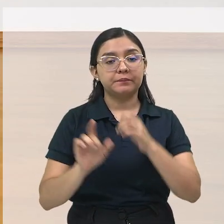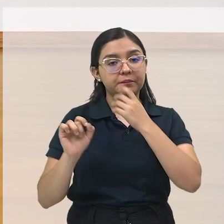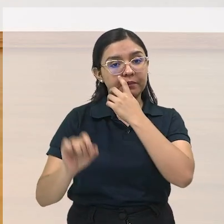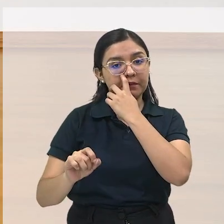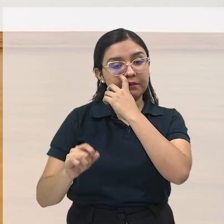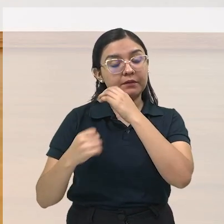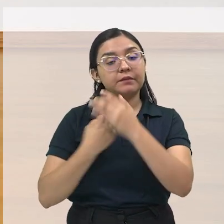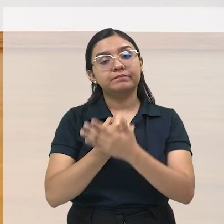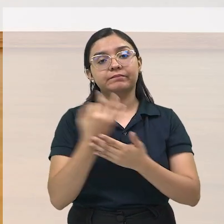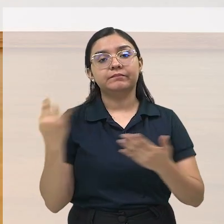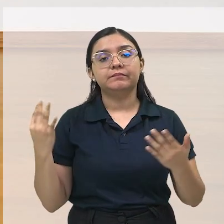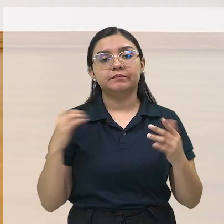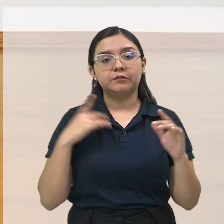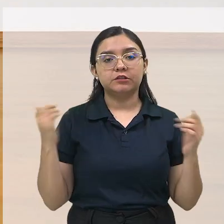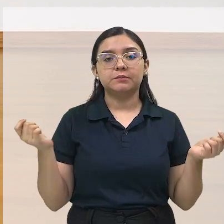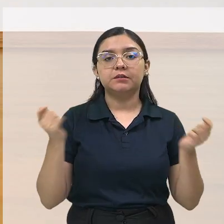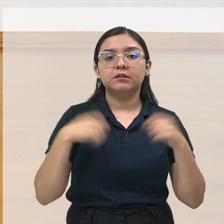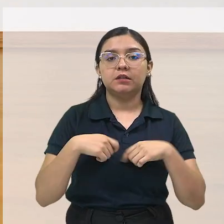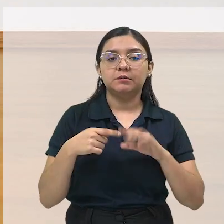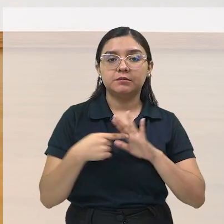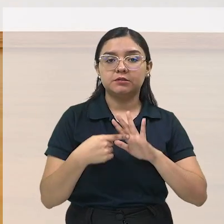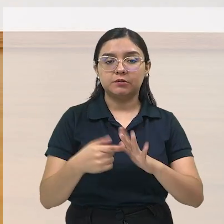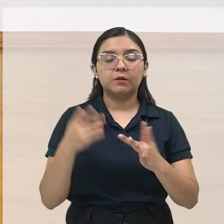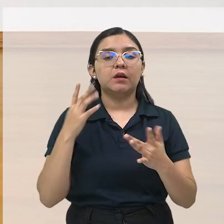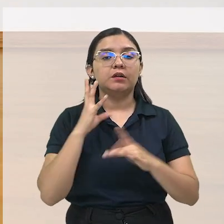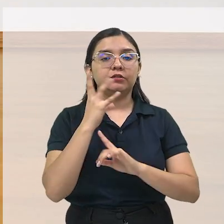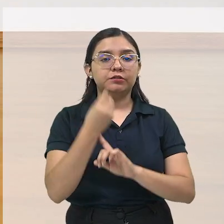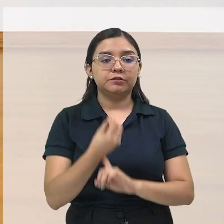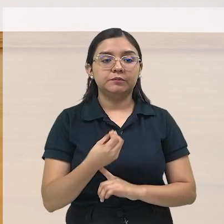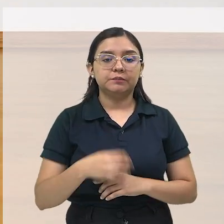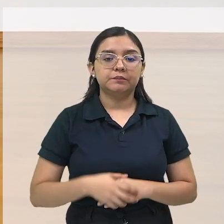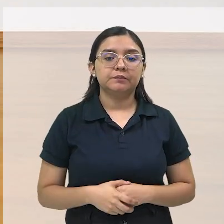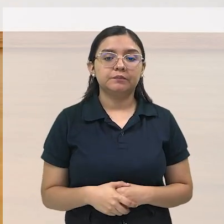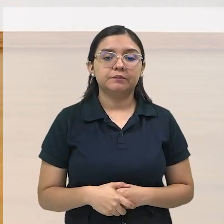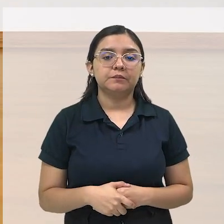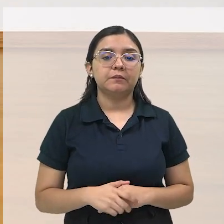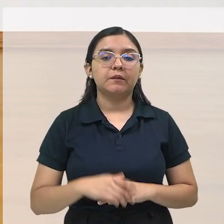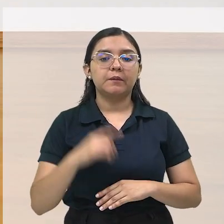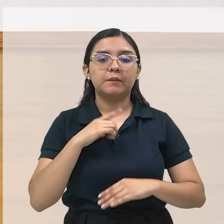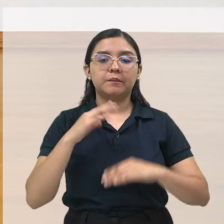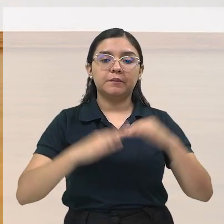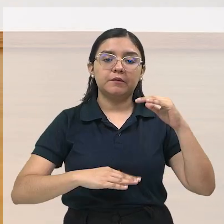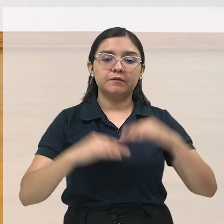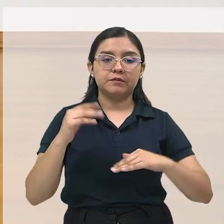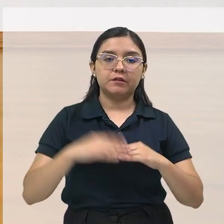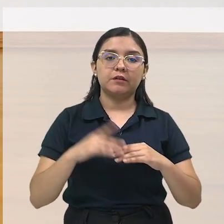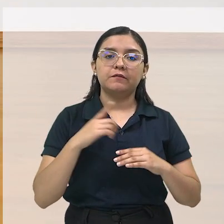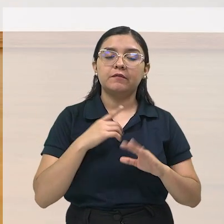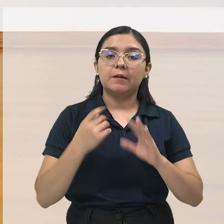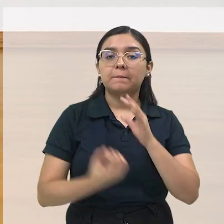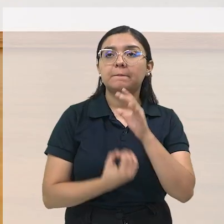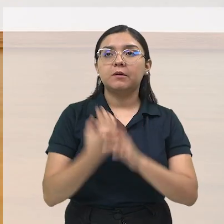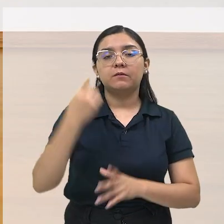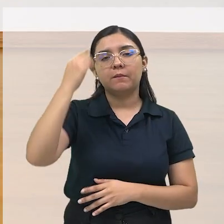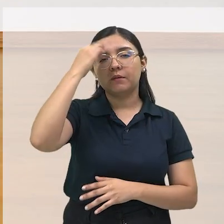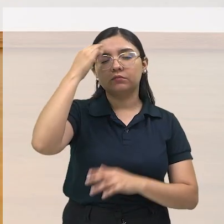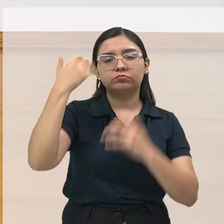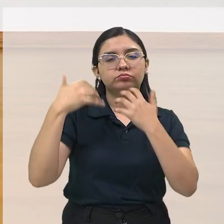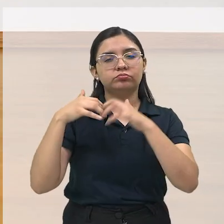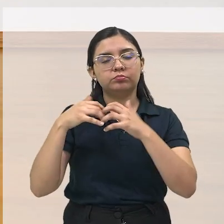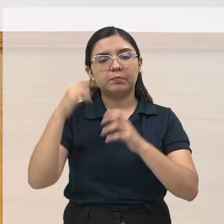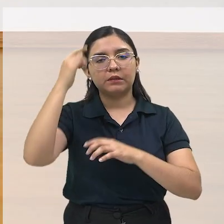uma grande participação na expressão artística. E o figurinista é aquela pessoa que vai idealizar, vai pensar